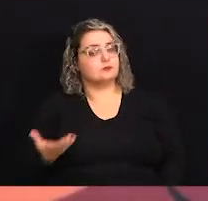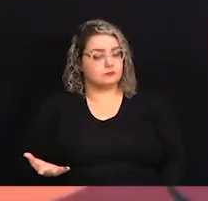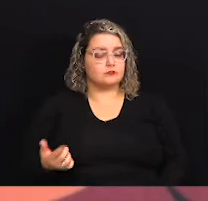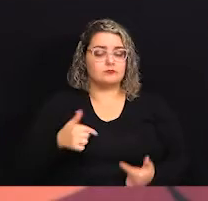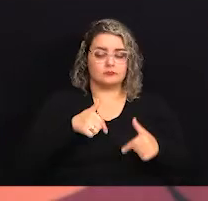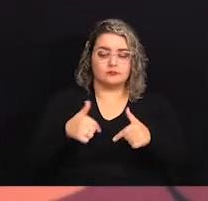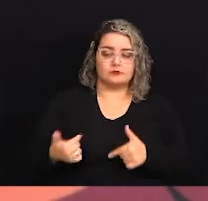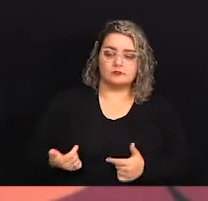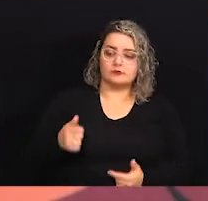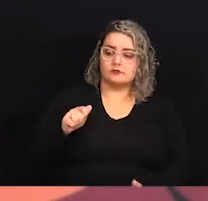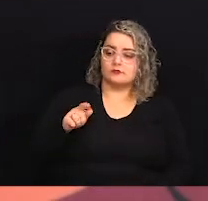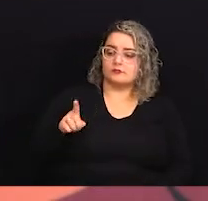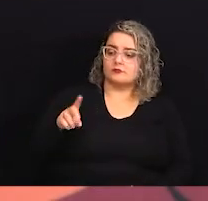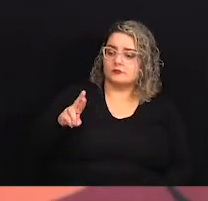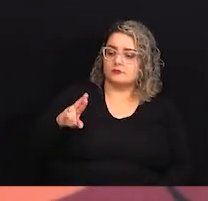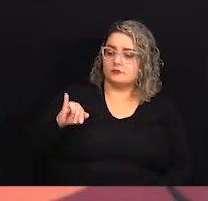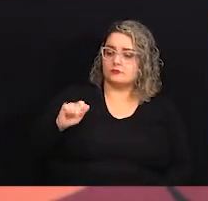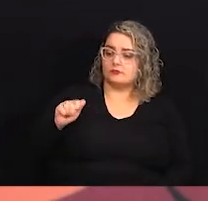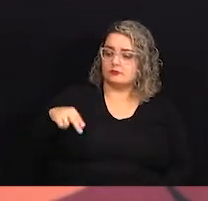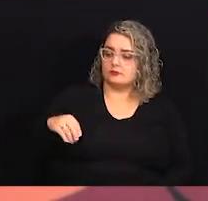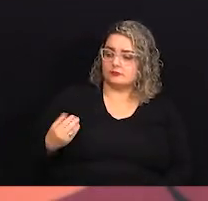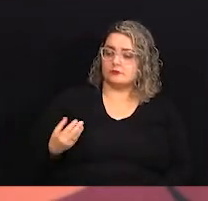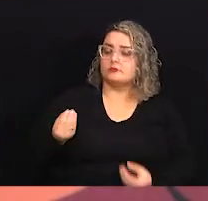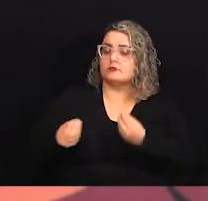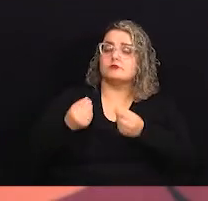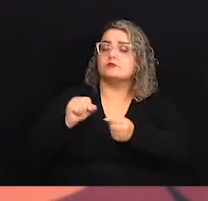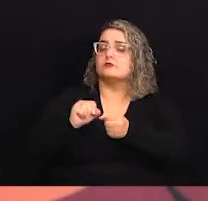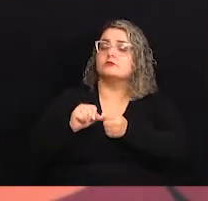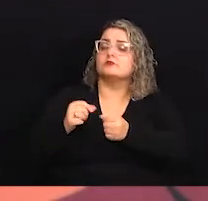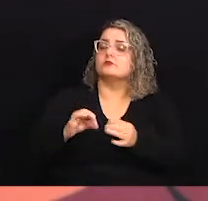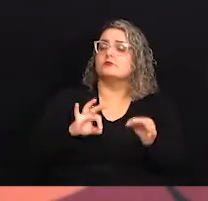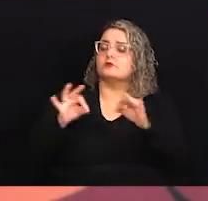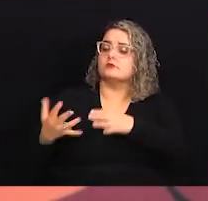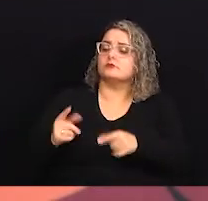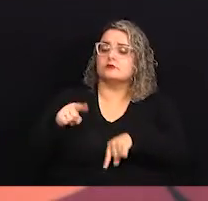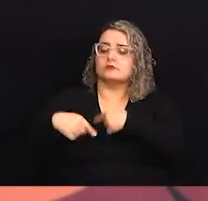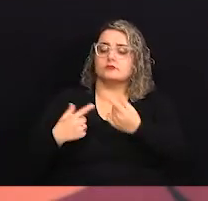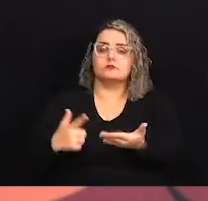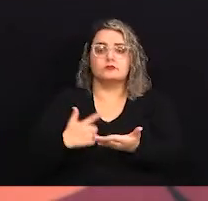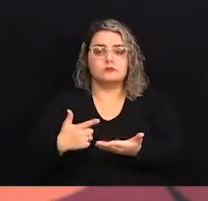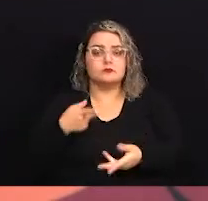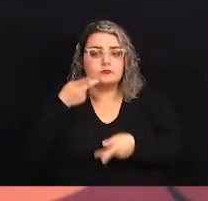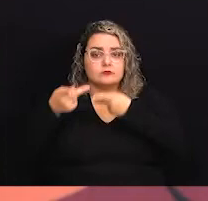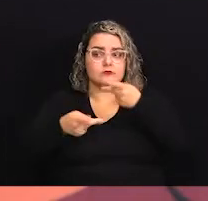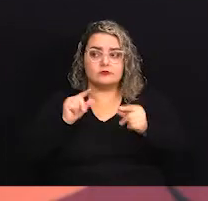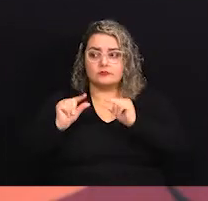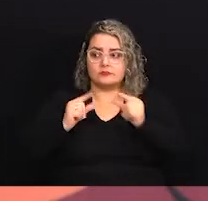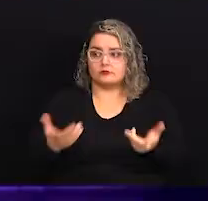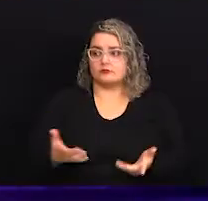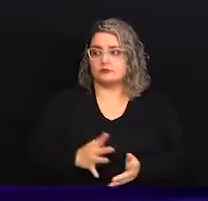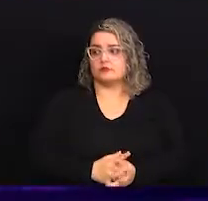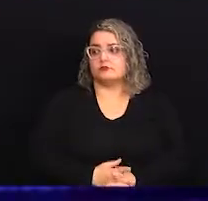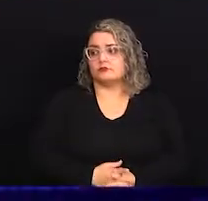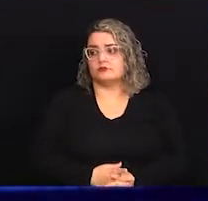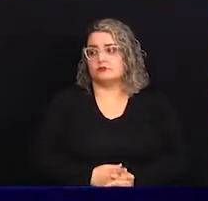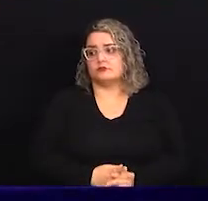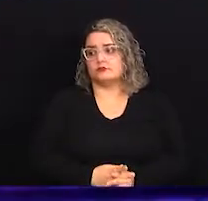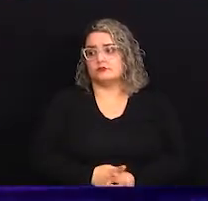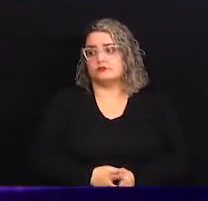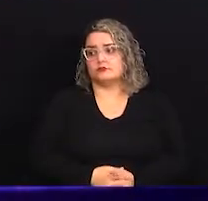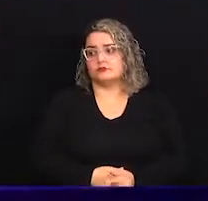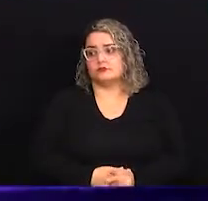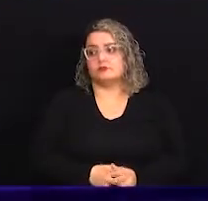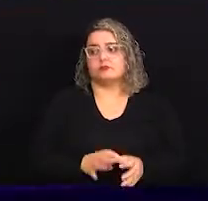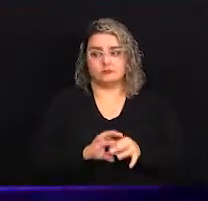seu trabalho, né? Como é que eles fazem para acompanhar as outras obras? E fala um pouquinho delas, né? Bom, eu